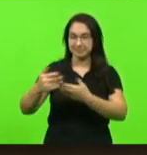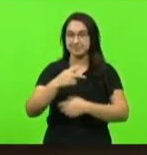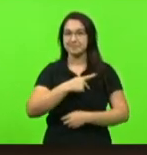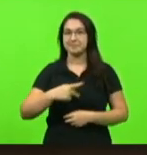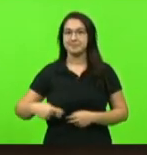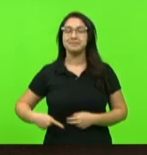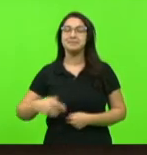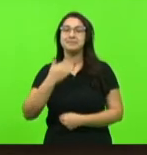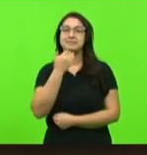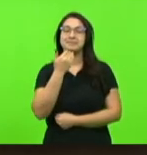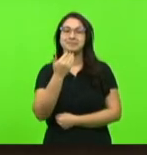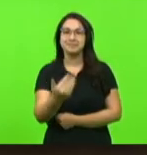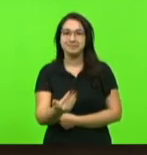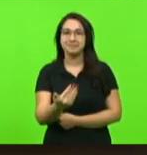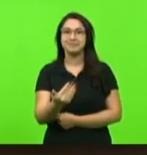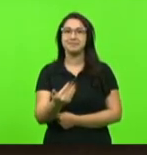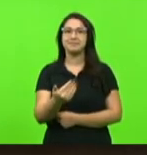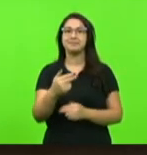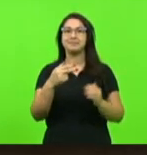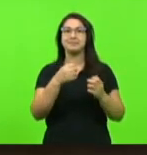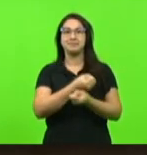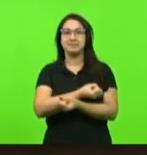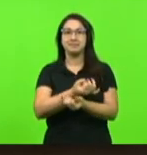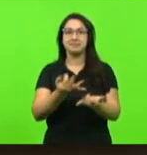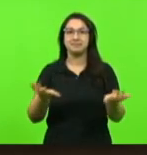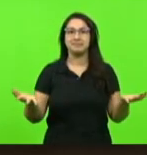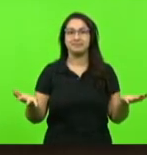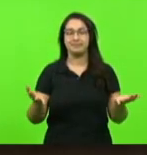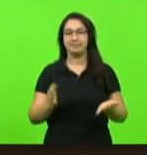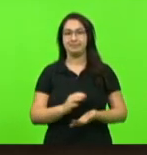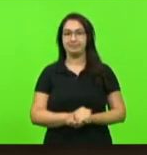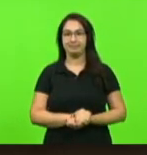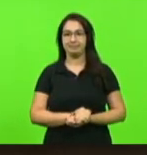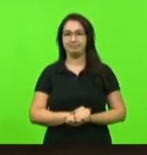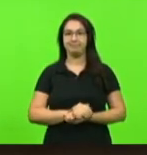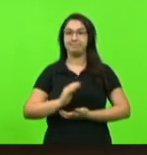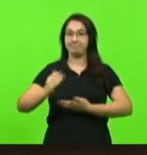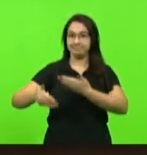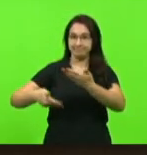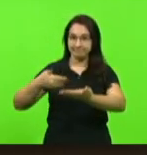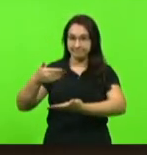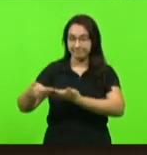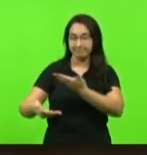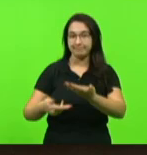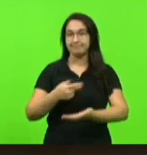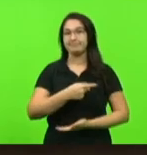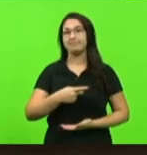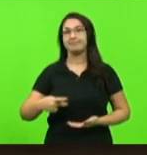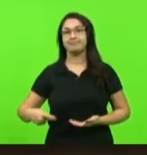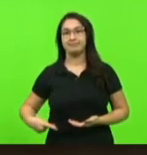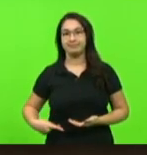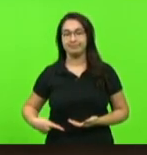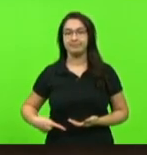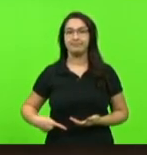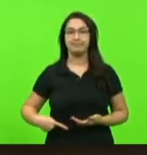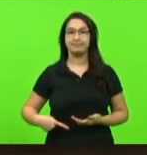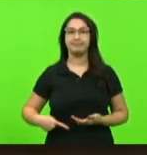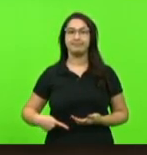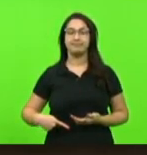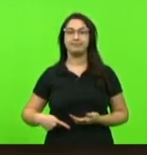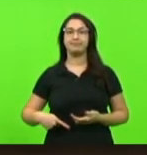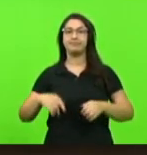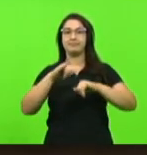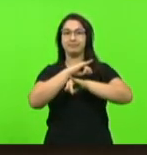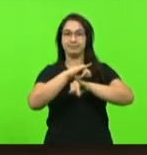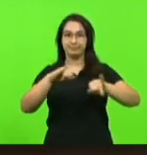solicitou que se procedesse à distribuição. ato contínuo, o senhor presidente deu ciência ao plenário